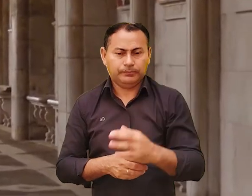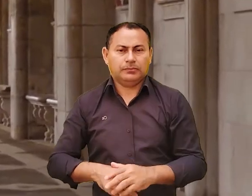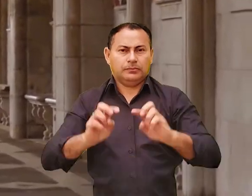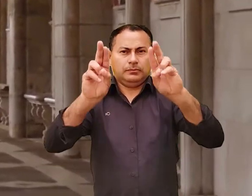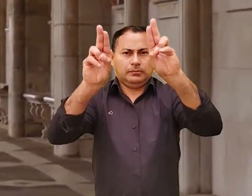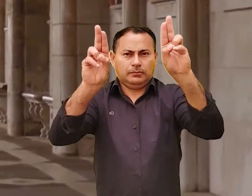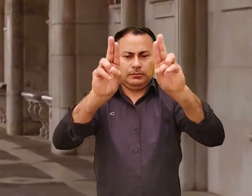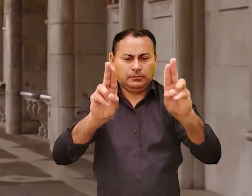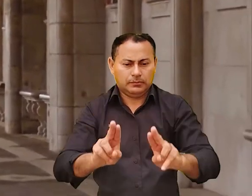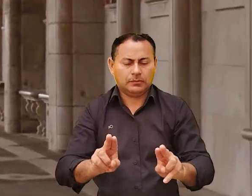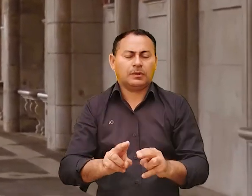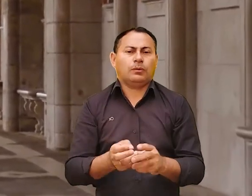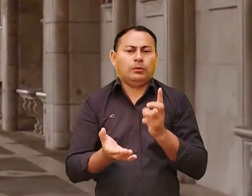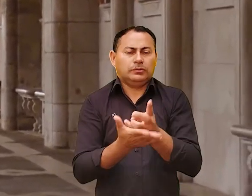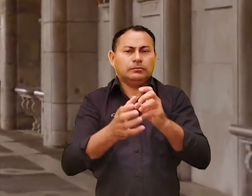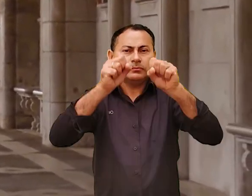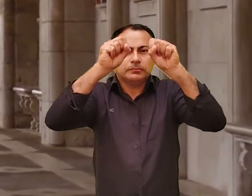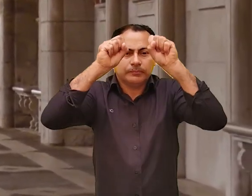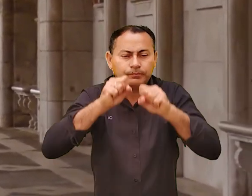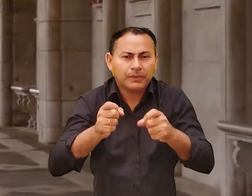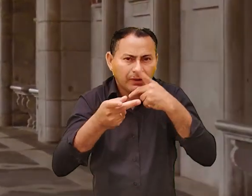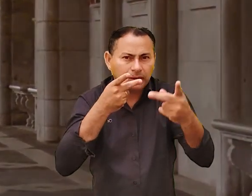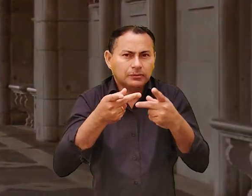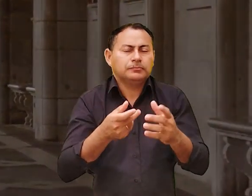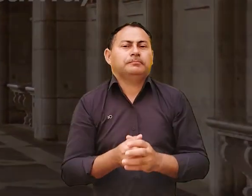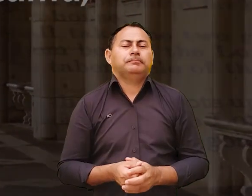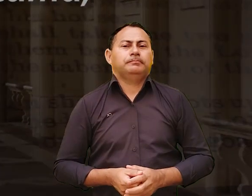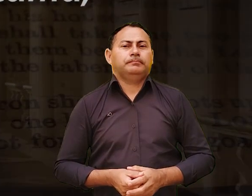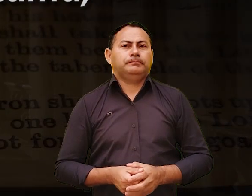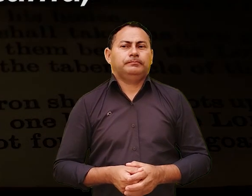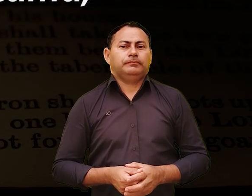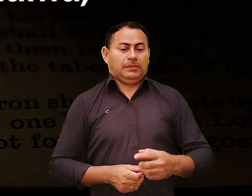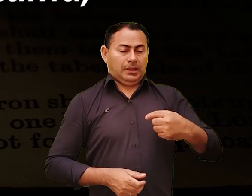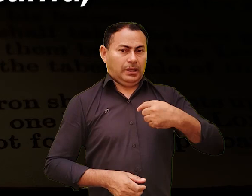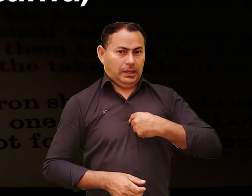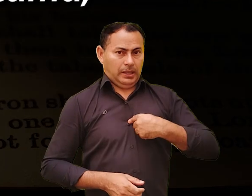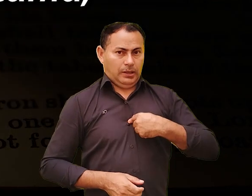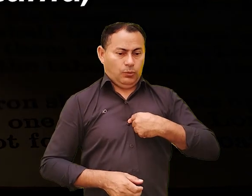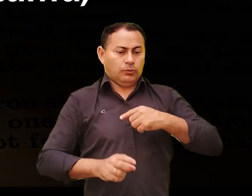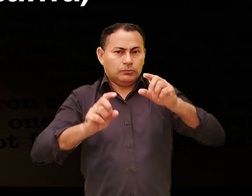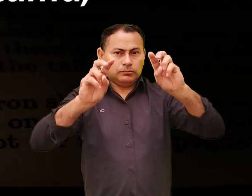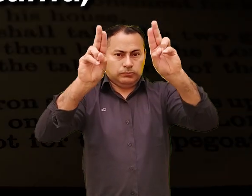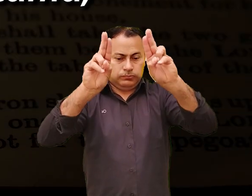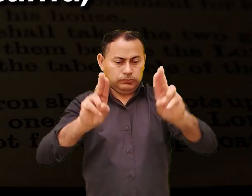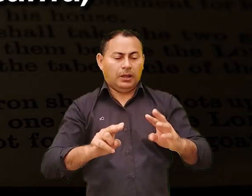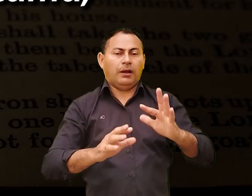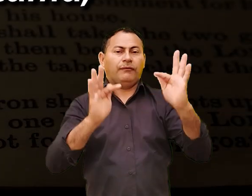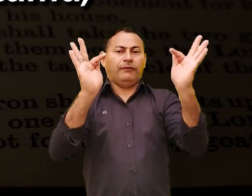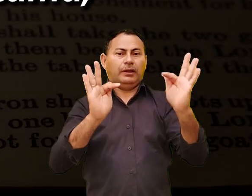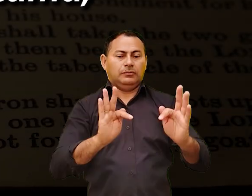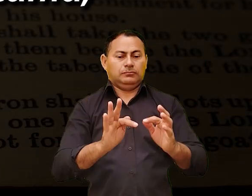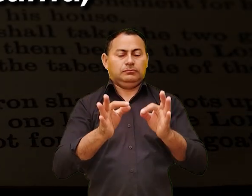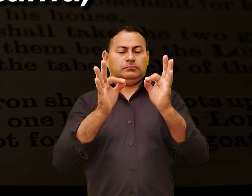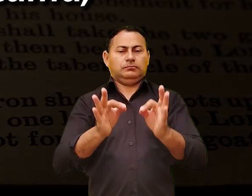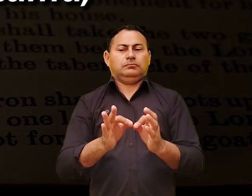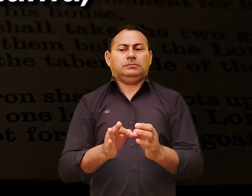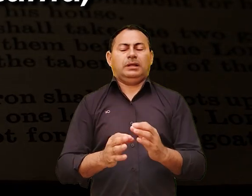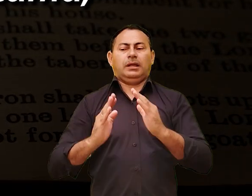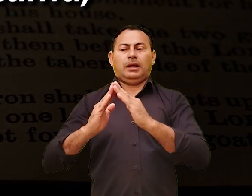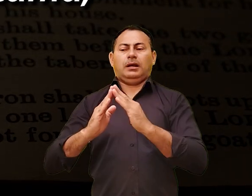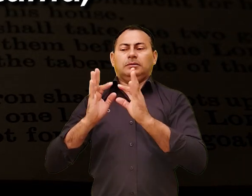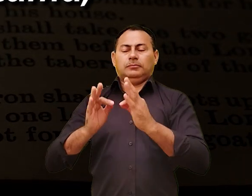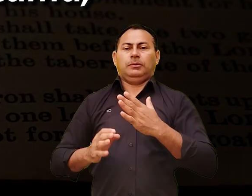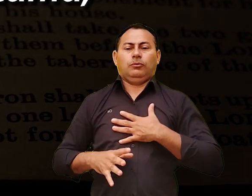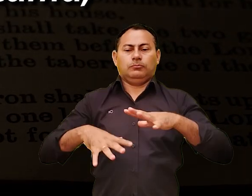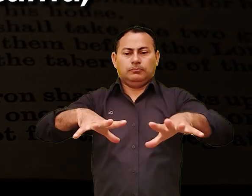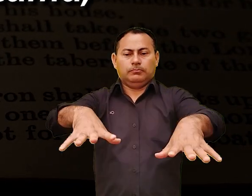Nabucodonosor continua seu testemunho dizendo assim, eu, Nabucodonosor, estava satisfeito e próspero em casa,